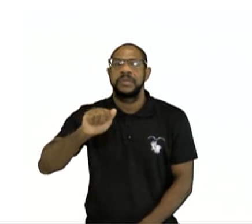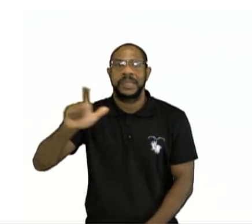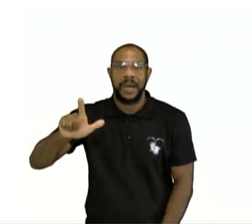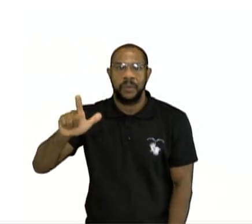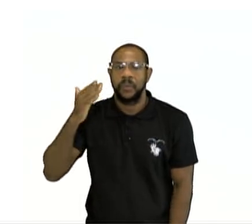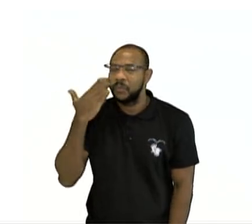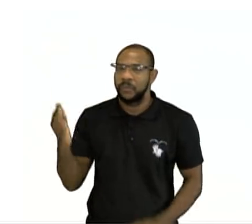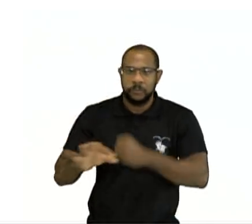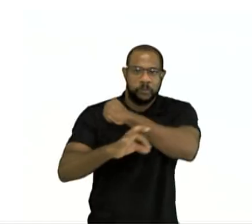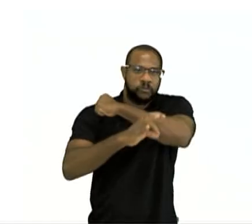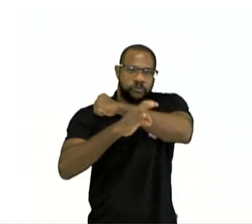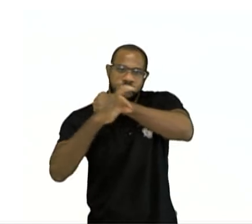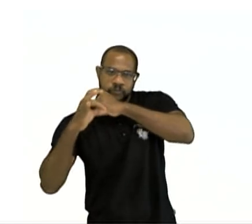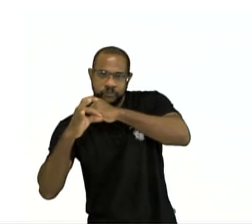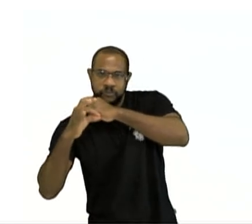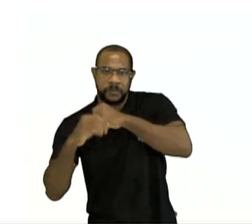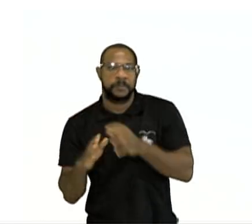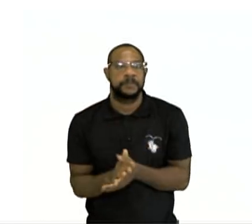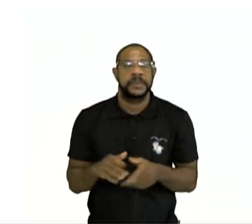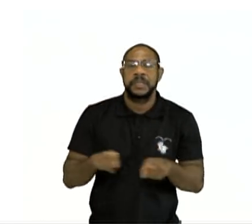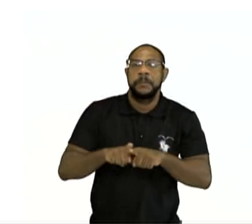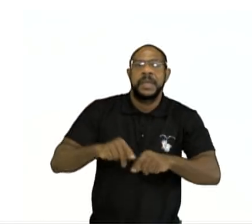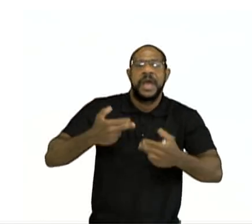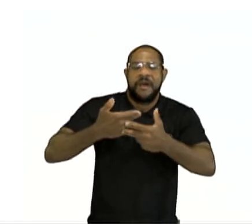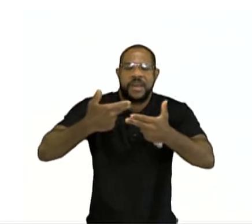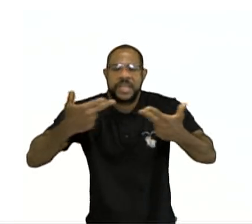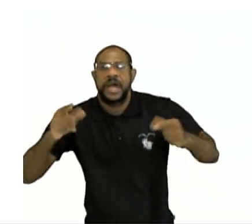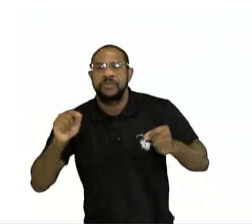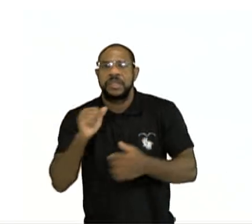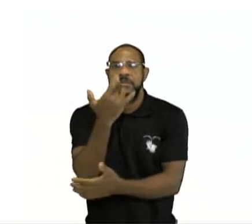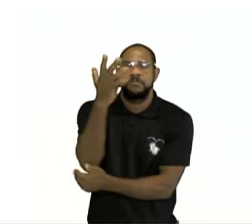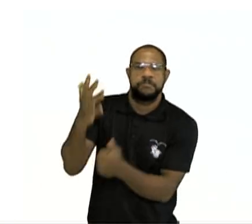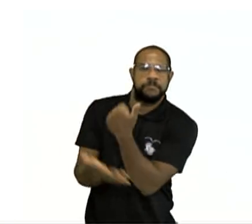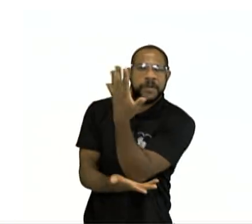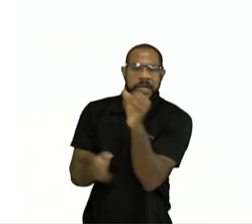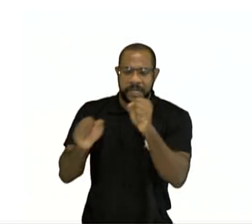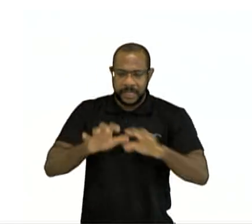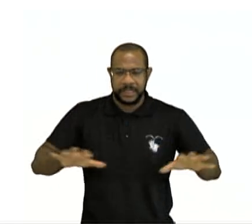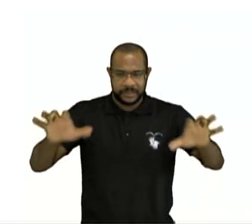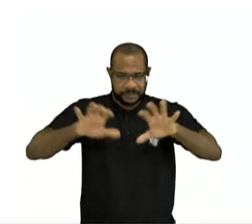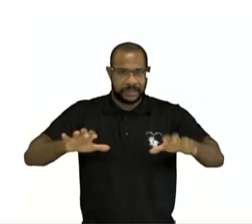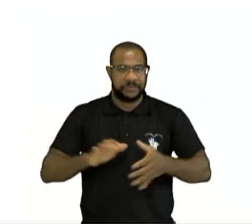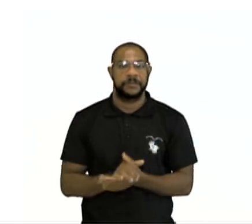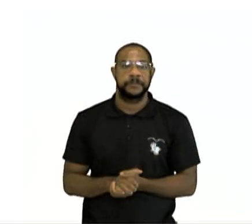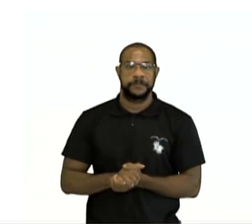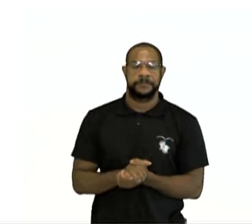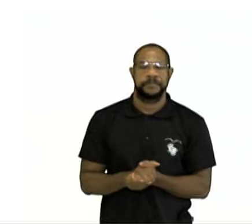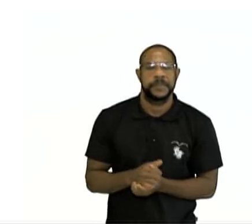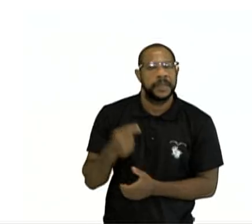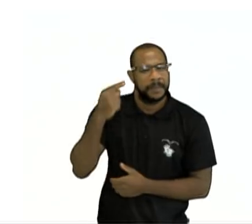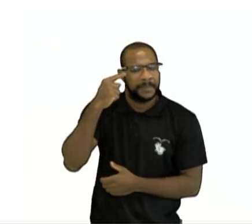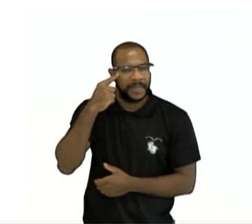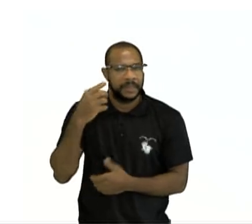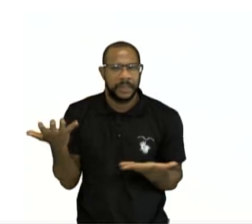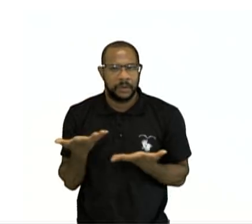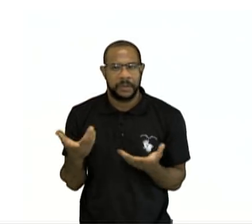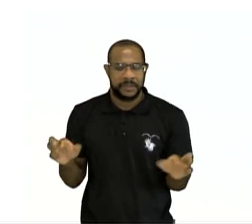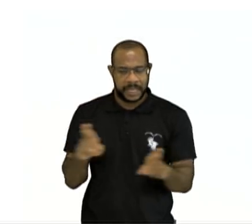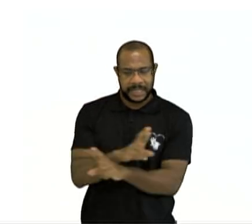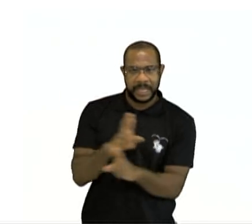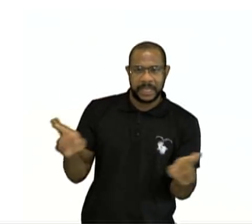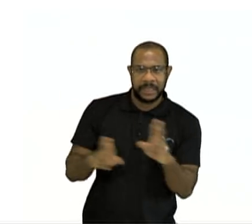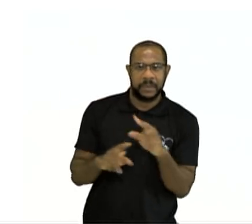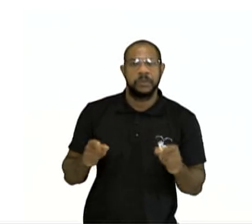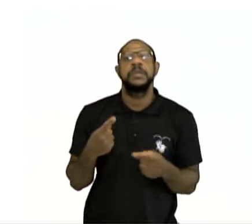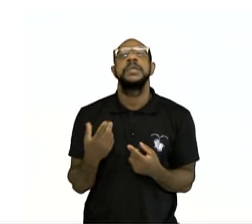norte e sul e a variedade de paisagens do nosso território? Então, vamos juntos lá pensar nessa relação e nessas diferenças